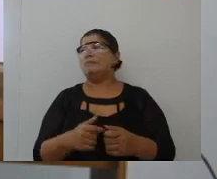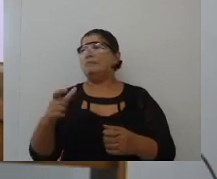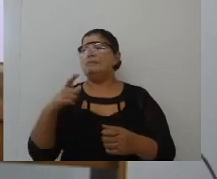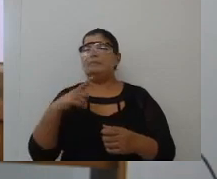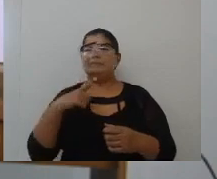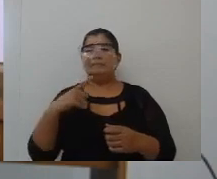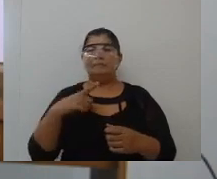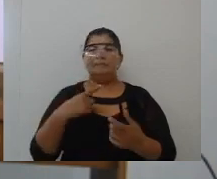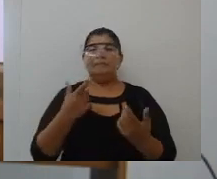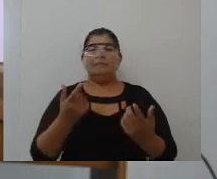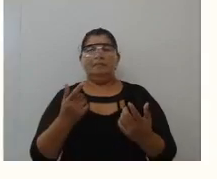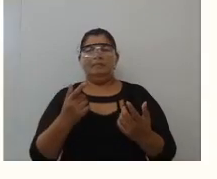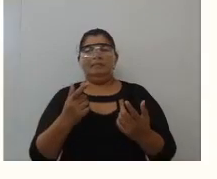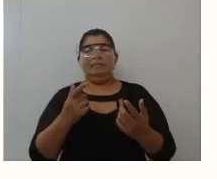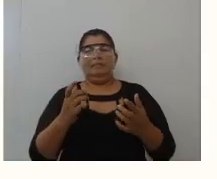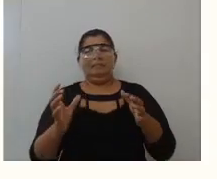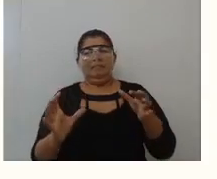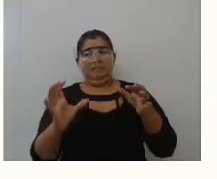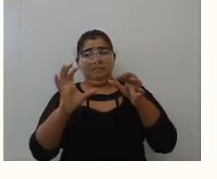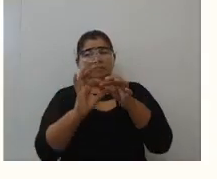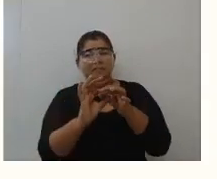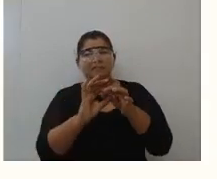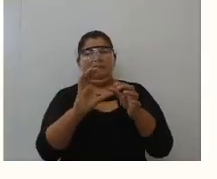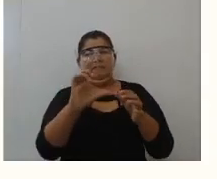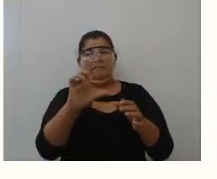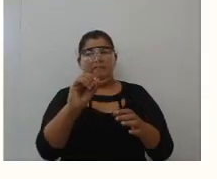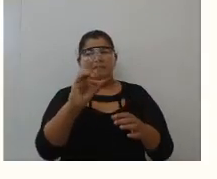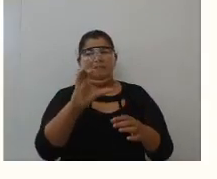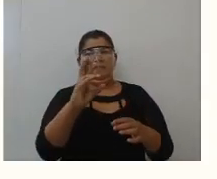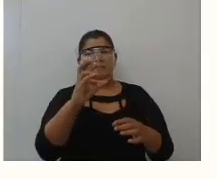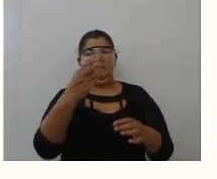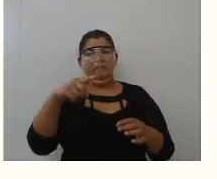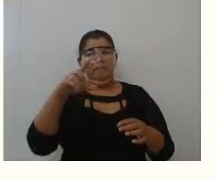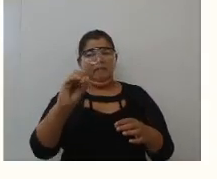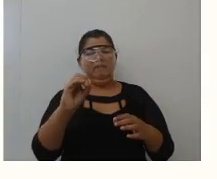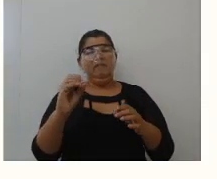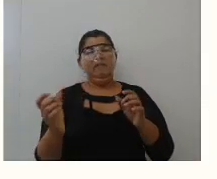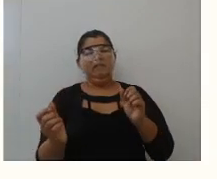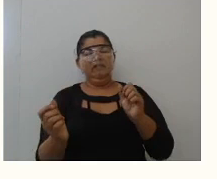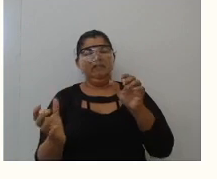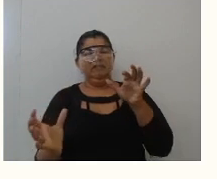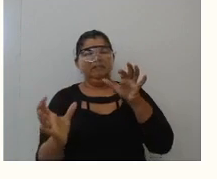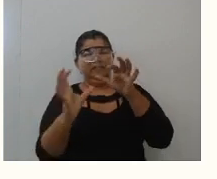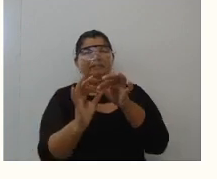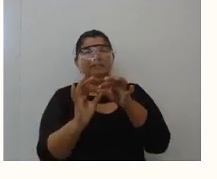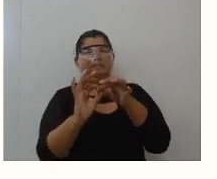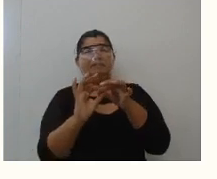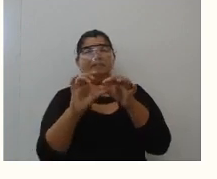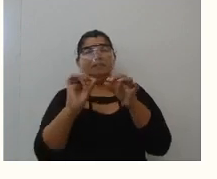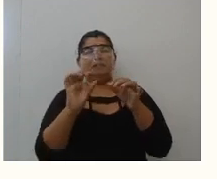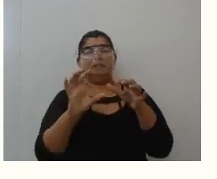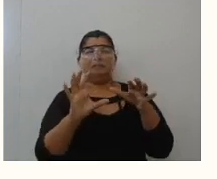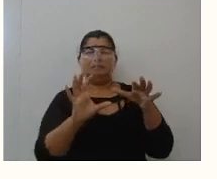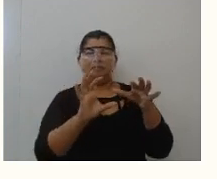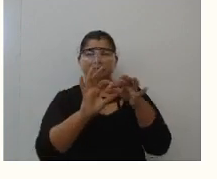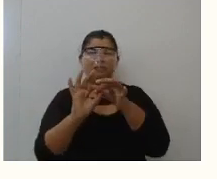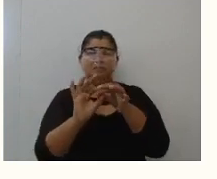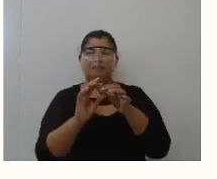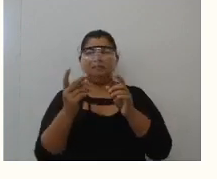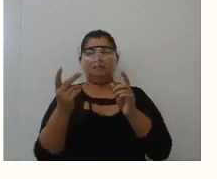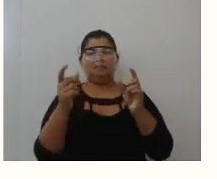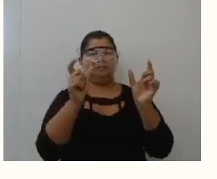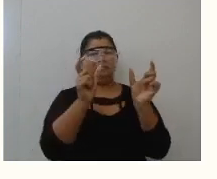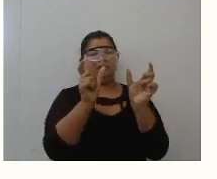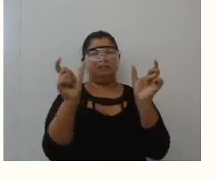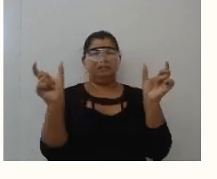temos algumas locuções conjuntivas, né? Locução conjuntiva, como eu já disse ao longo da aula, é a união de dois